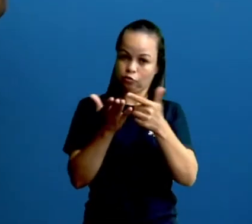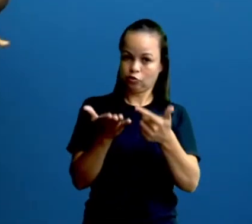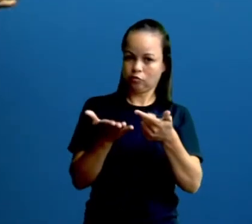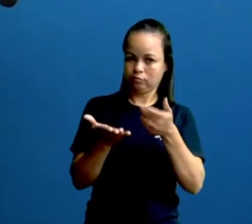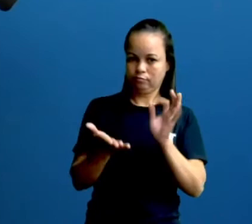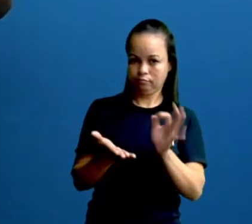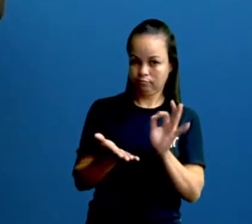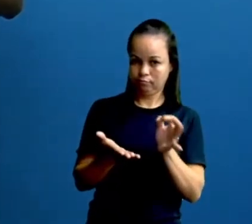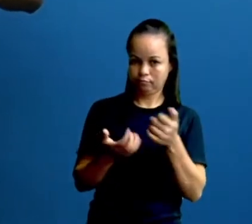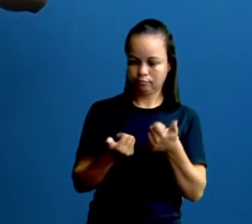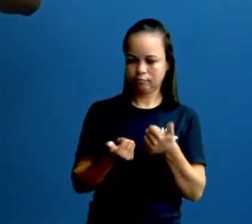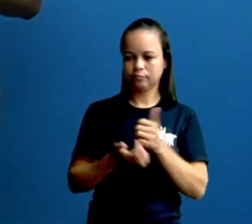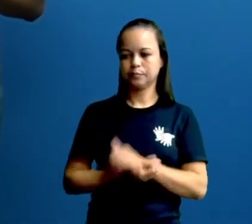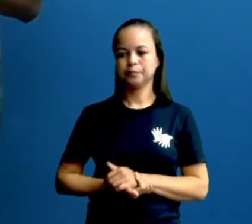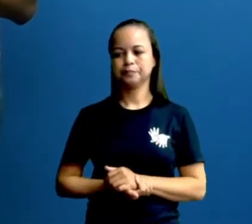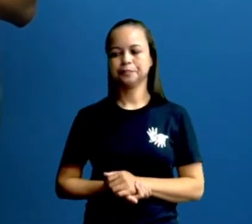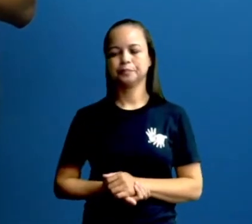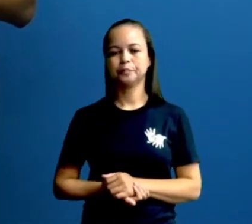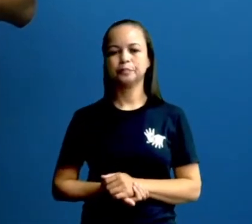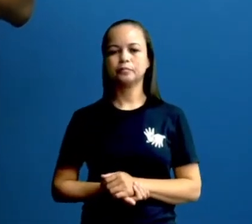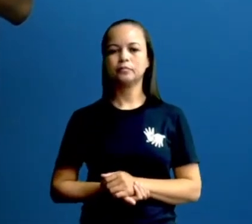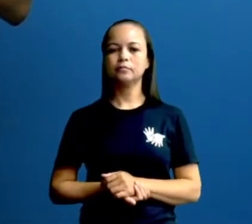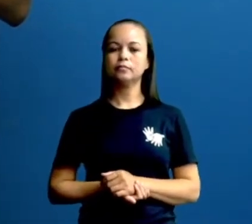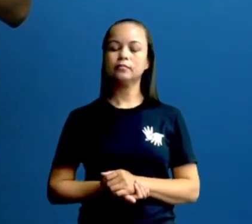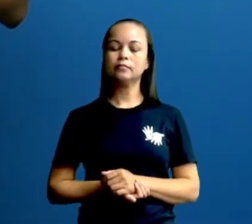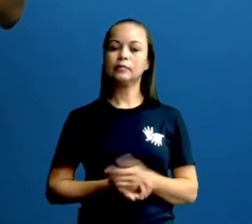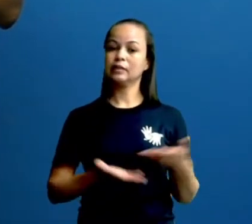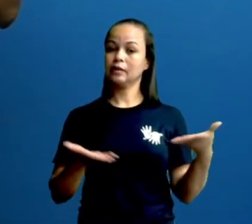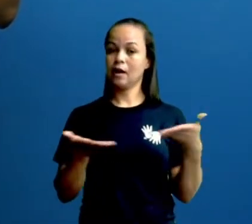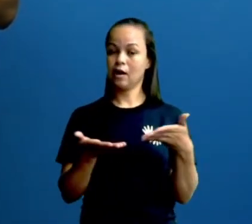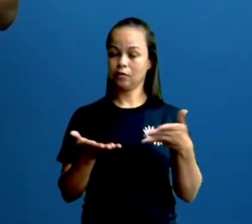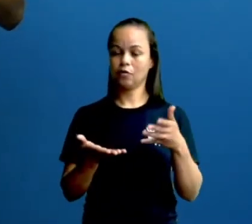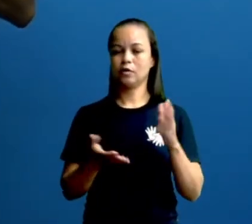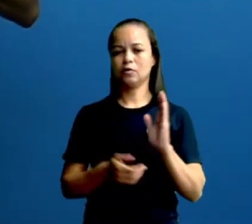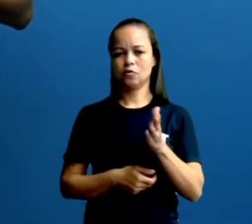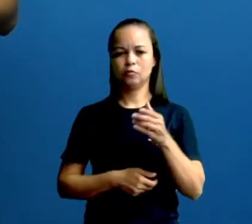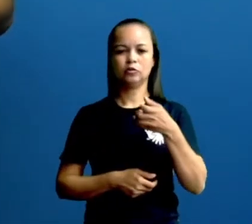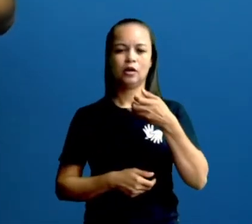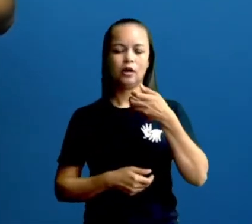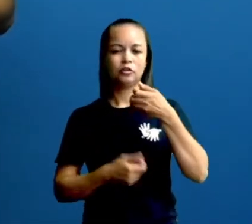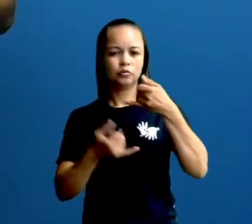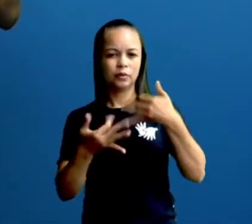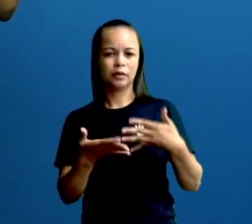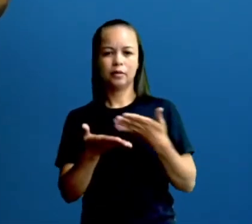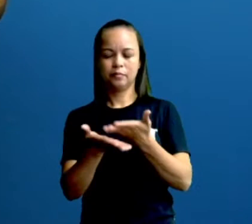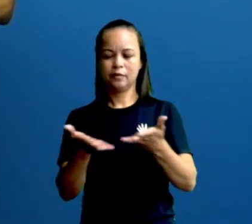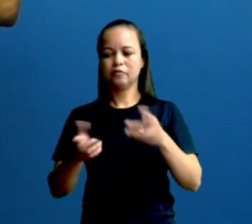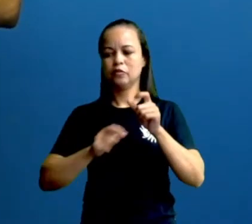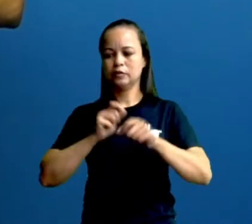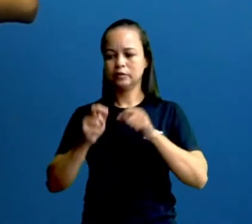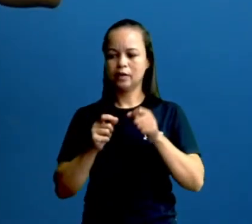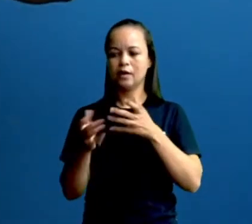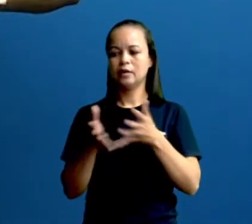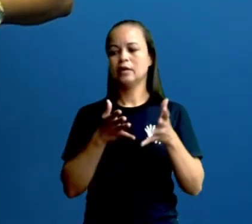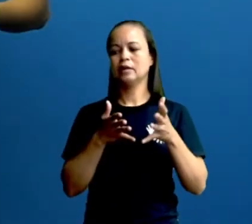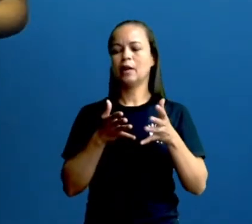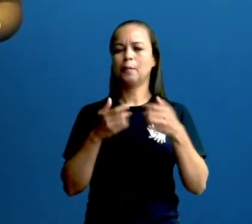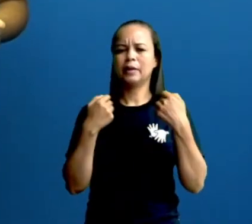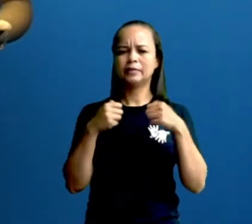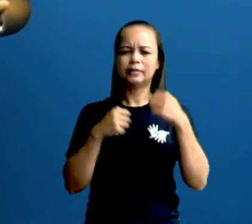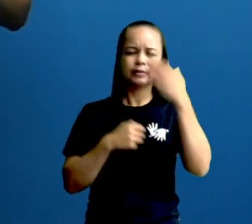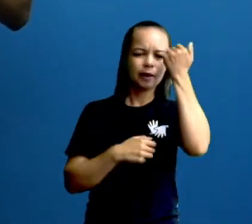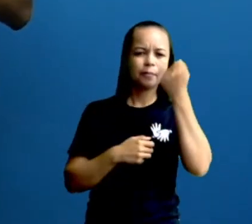certo? Bom, agora, como eu falei para vocês, a gente precisa saber a origem. Se a gente trabalha algo, de